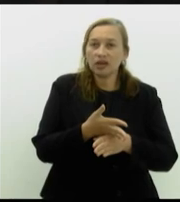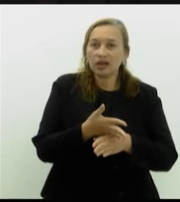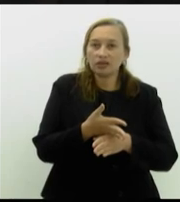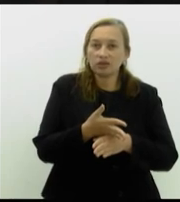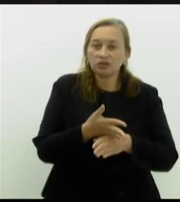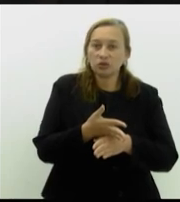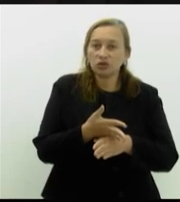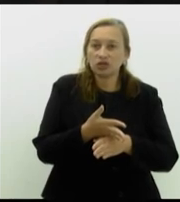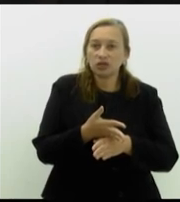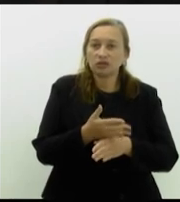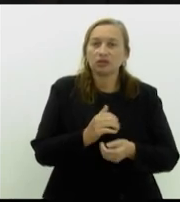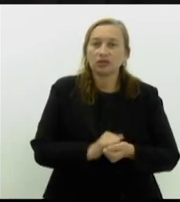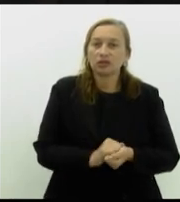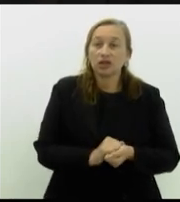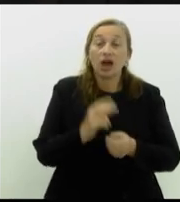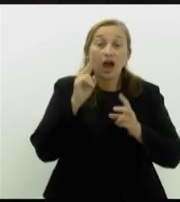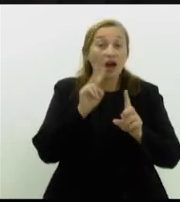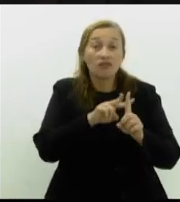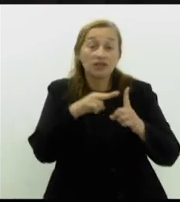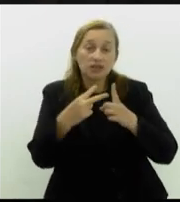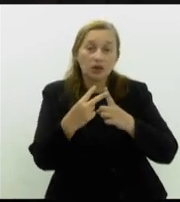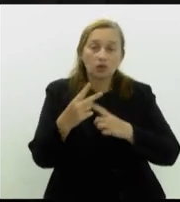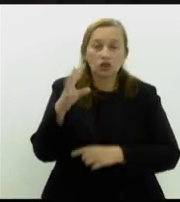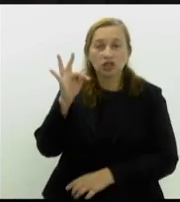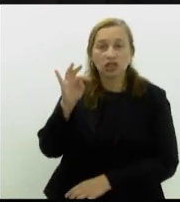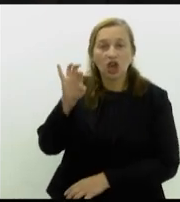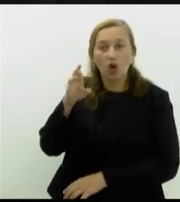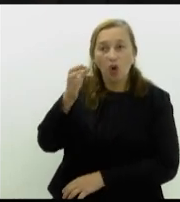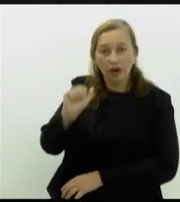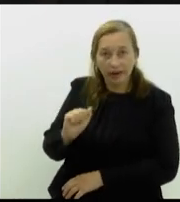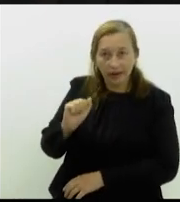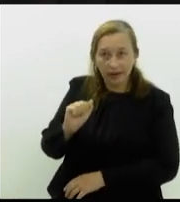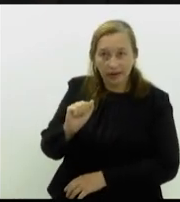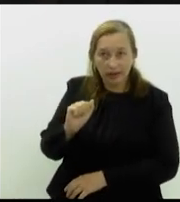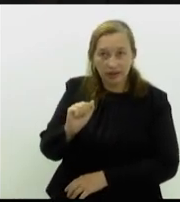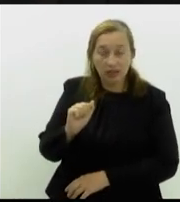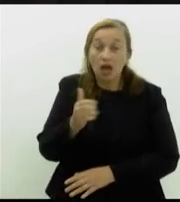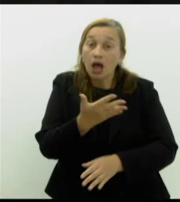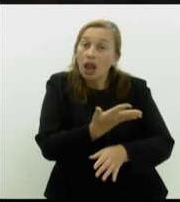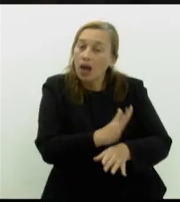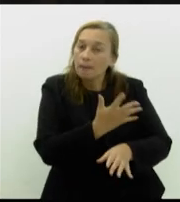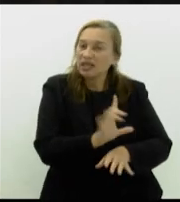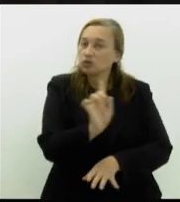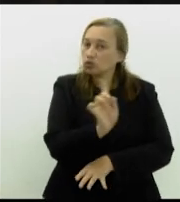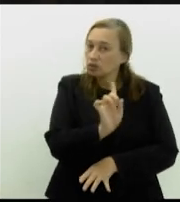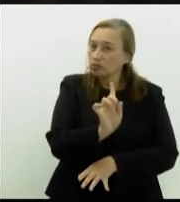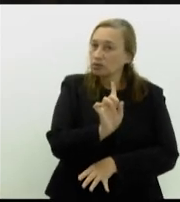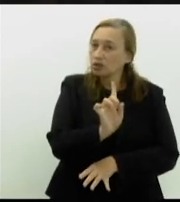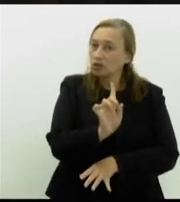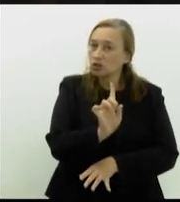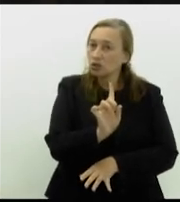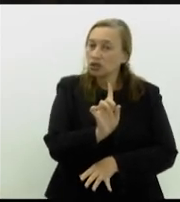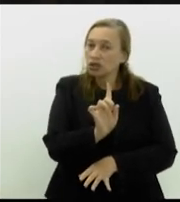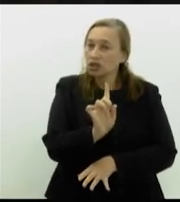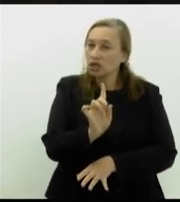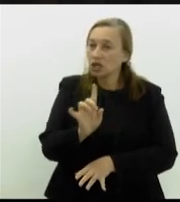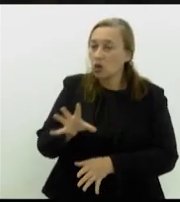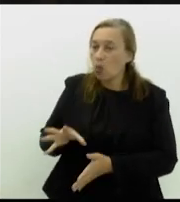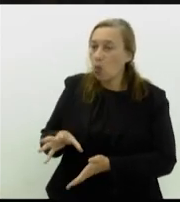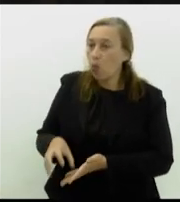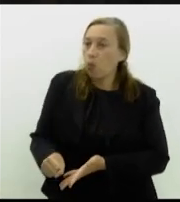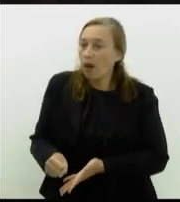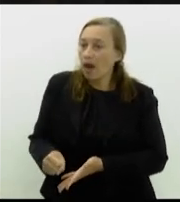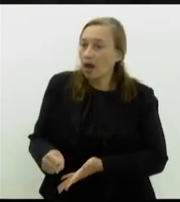receitas. Isso, sob ponto de vista teórico. Sob ponto de vista prático, não. Ele enche a mão